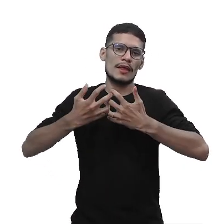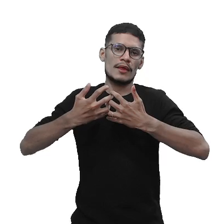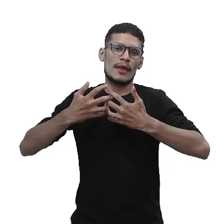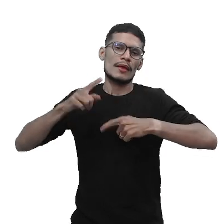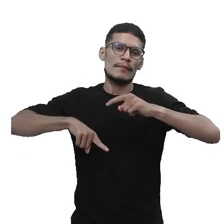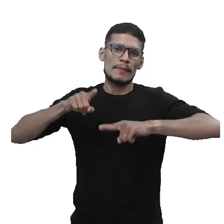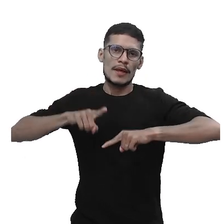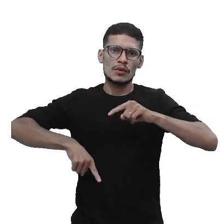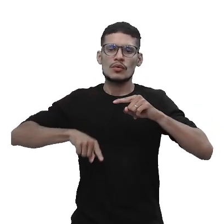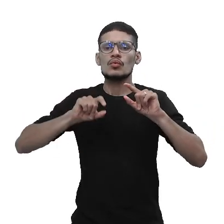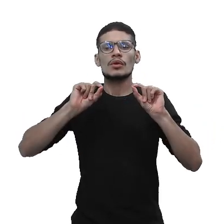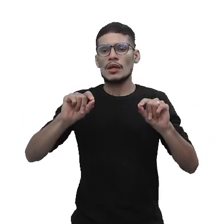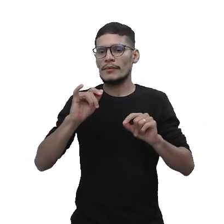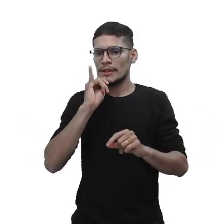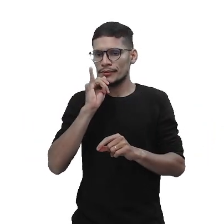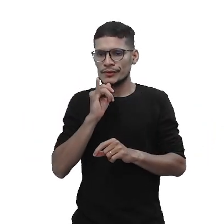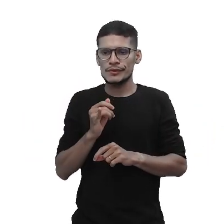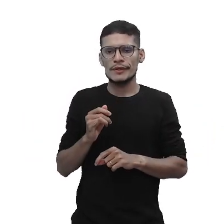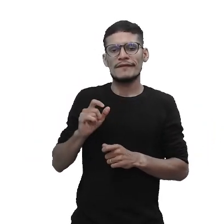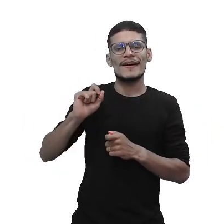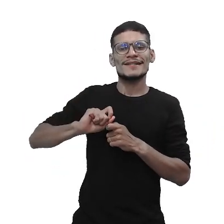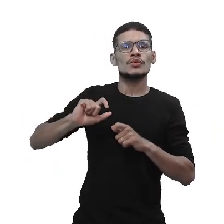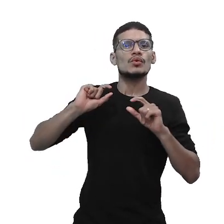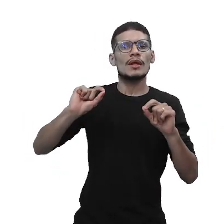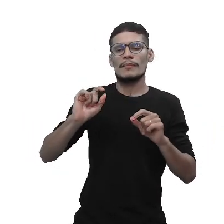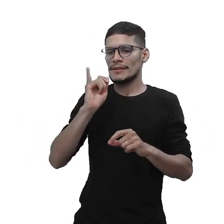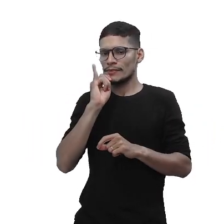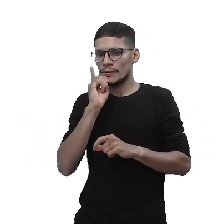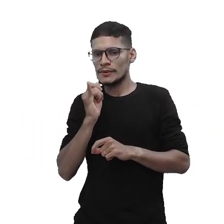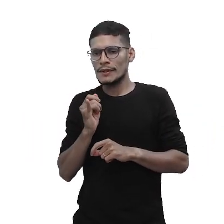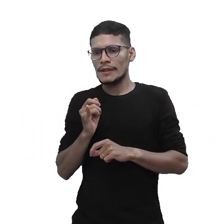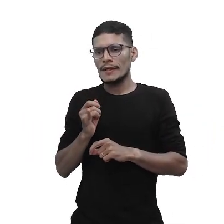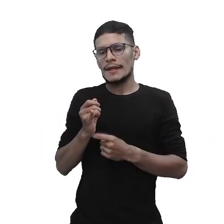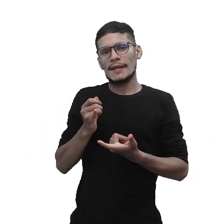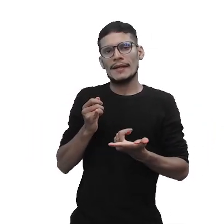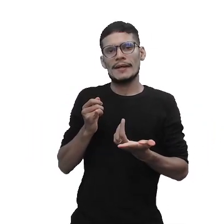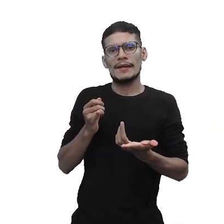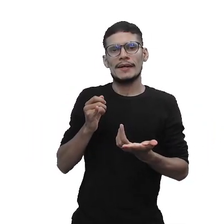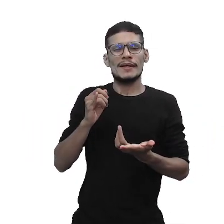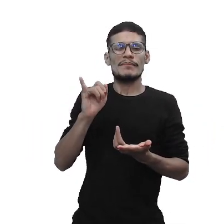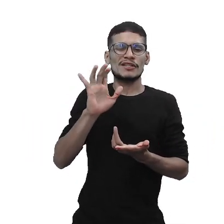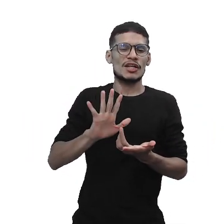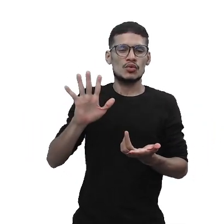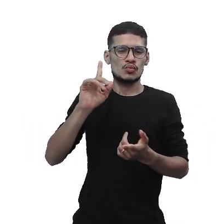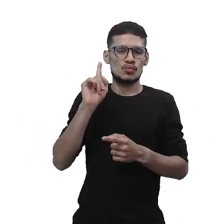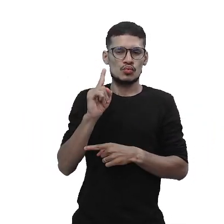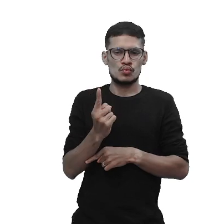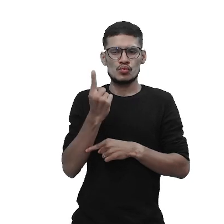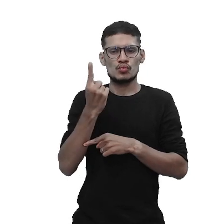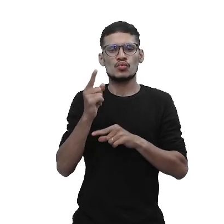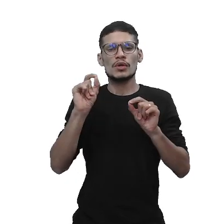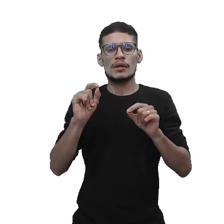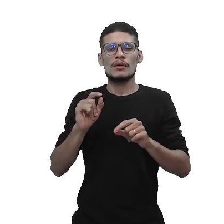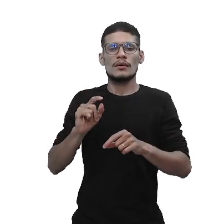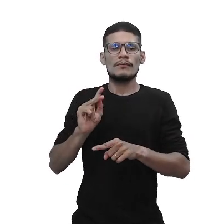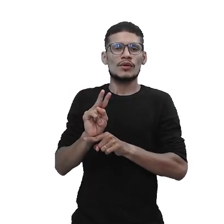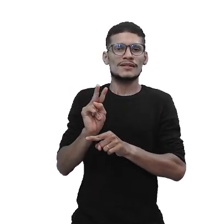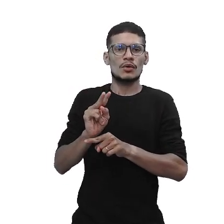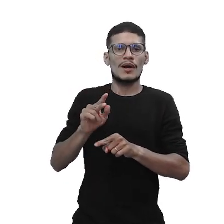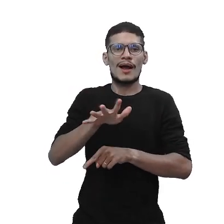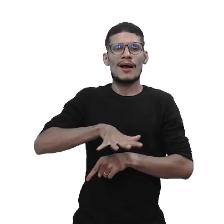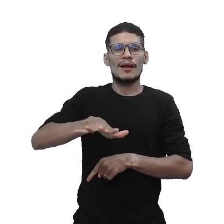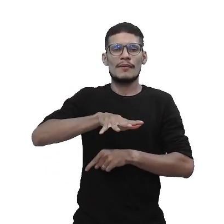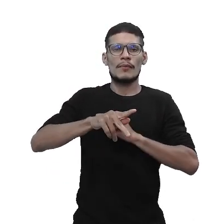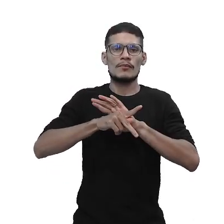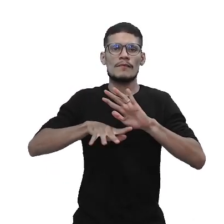eles não tenham a sua função real ativa, que seriam o quê? No caso da figura 1, proteção de partes móveis, e no caso